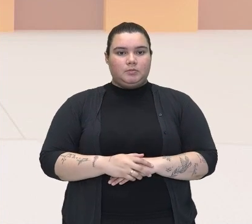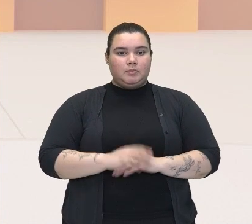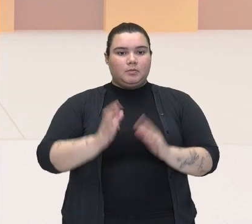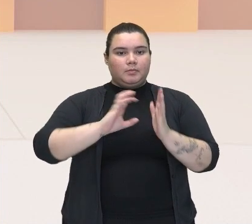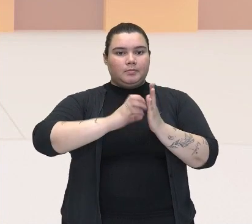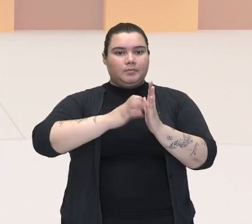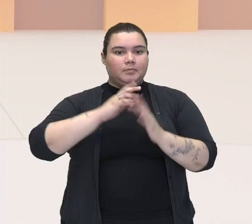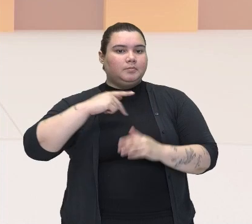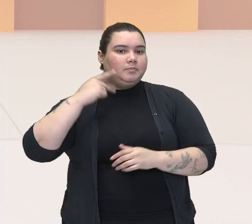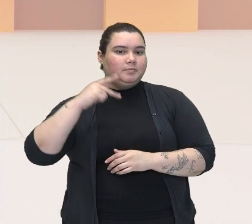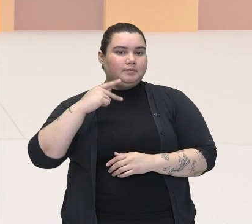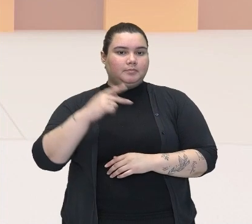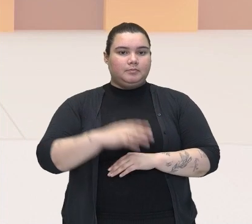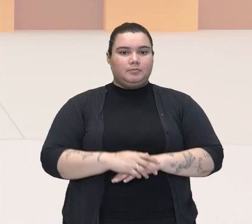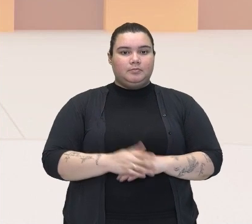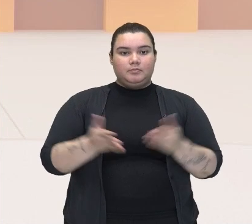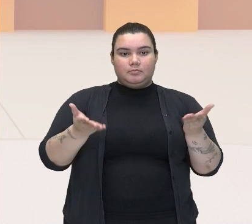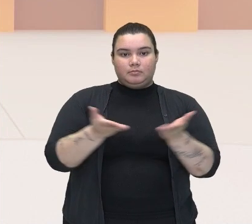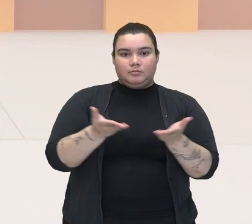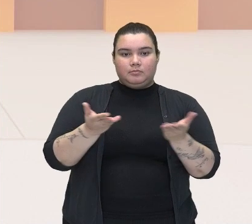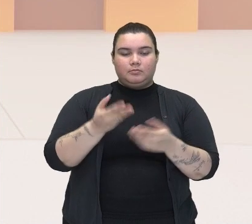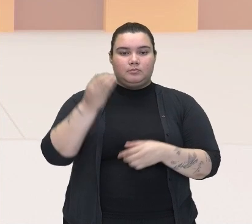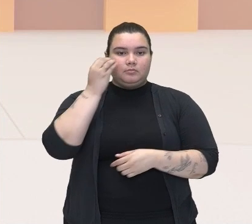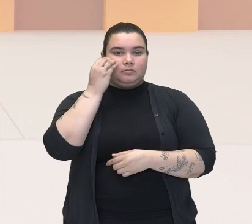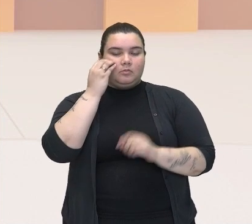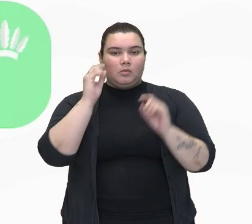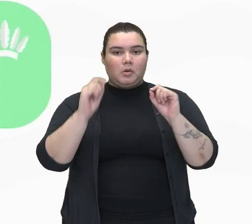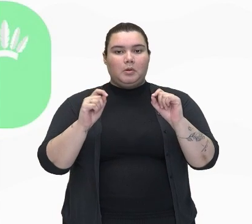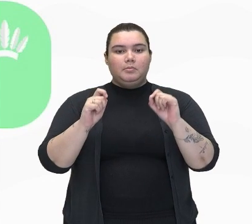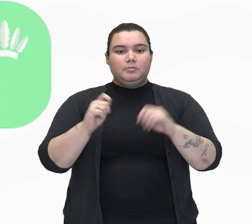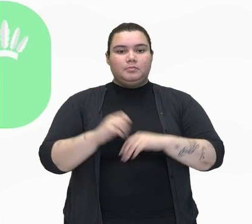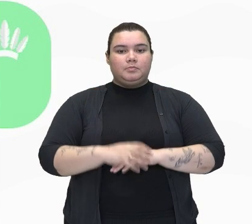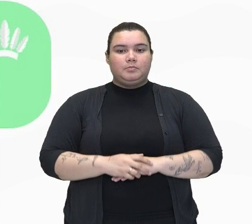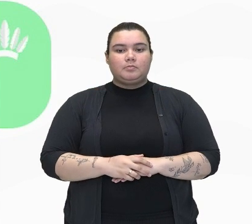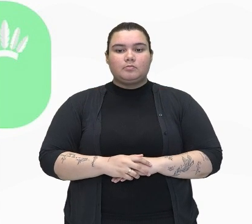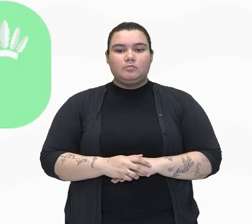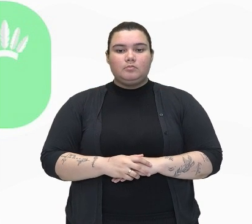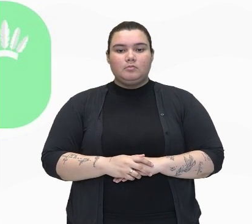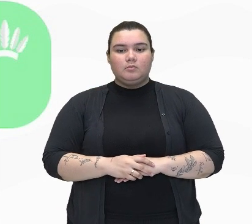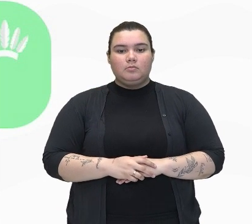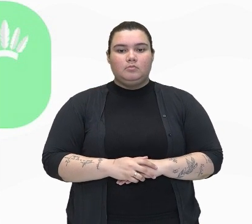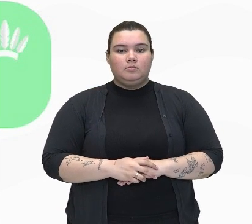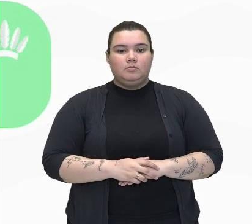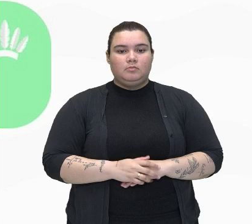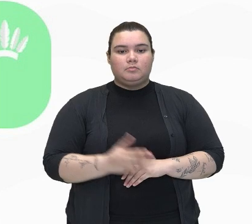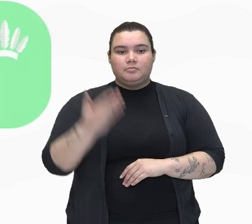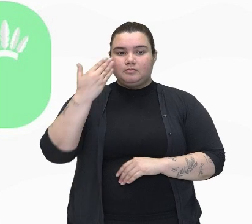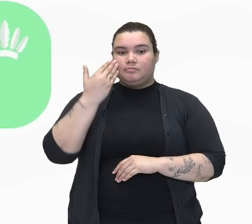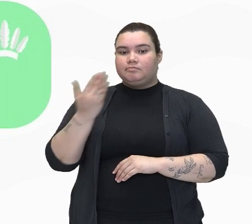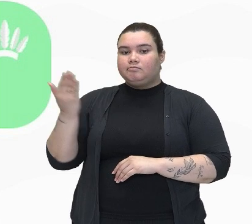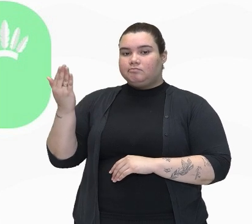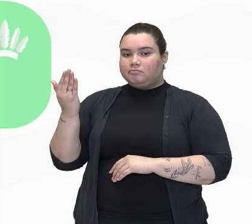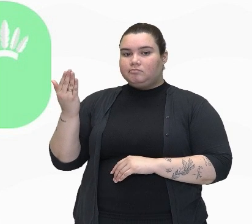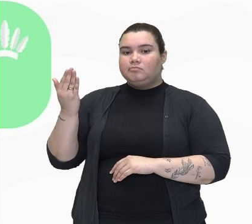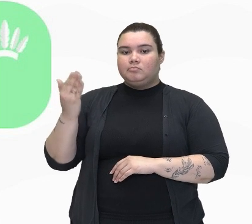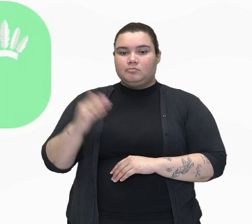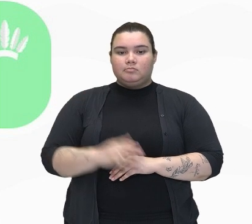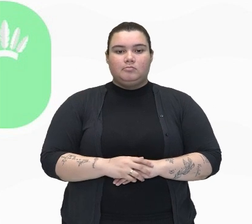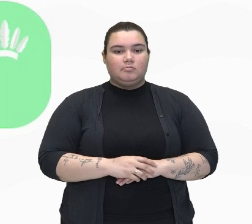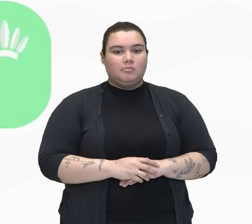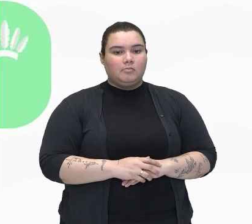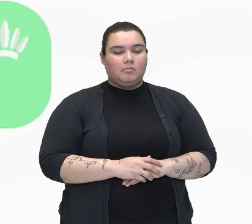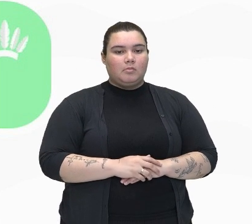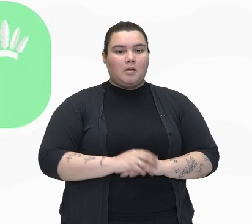políticos, não é isso? Nós vamos, então, ver que nós temos aí a forma de organização desses